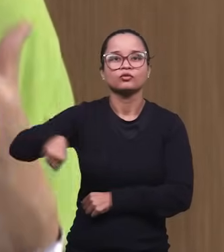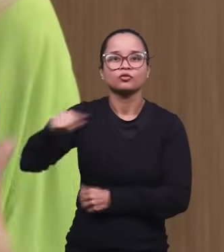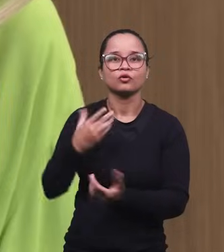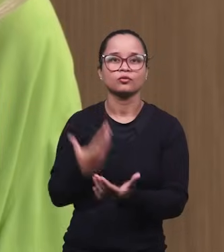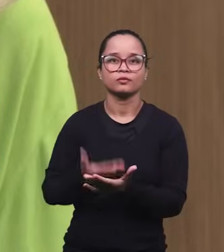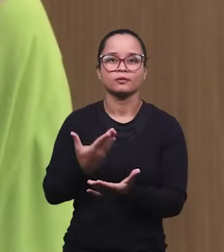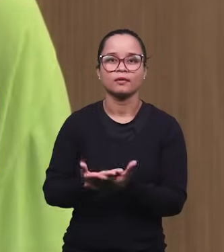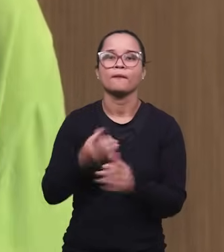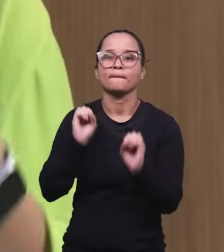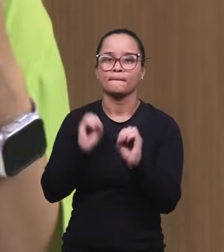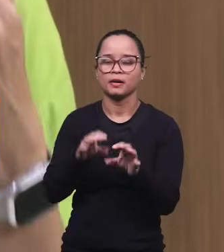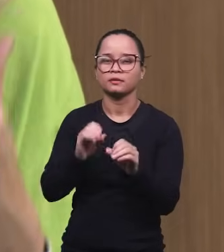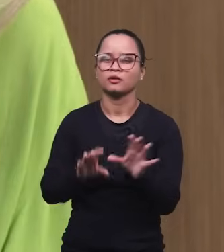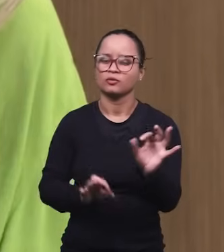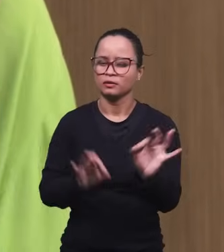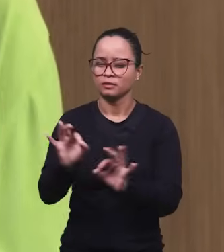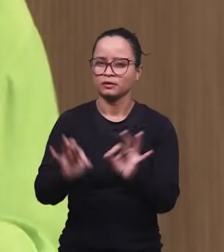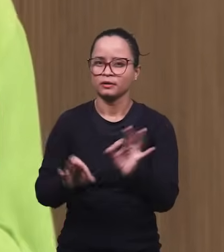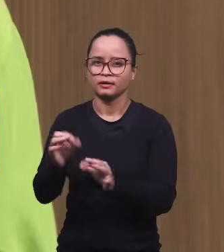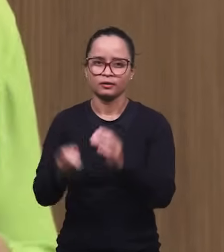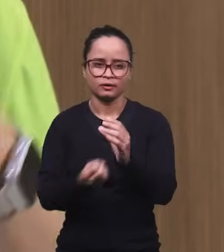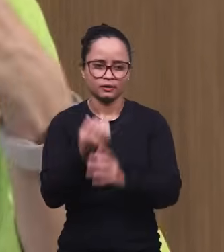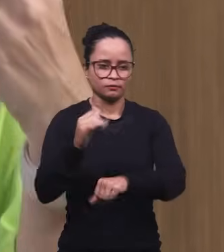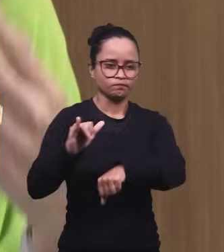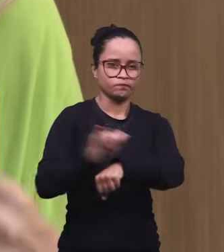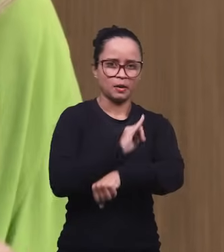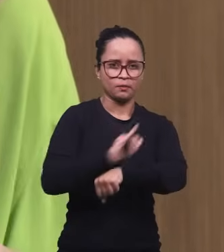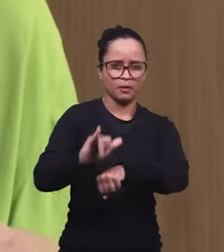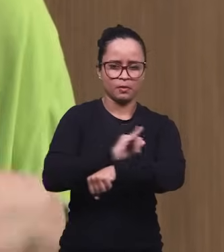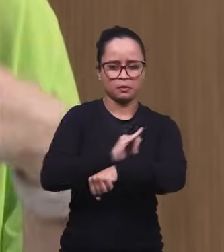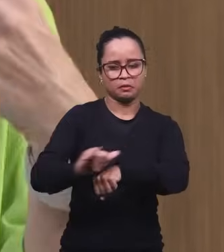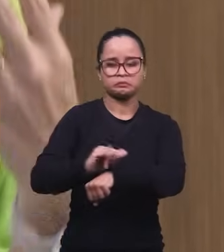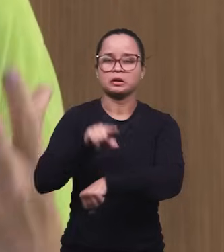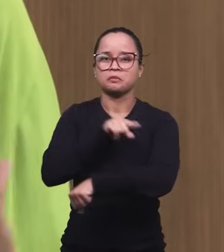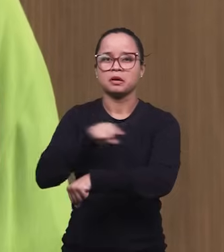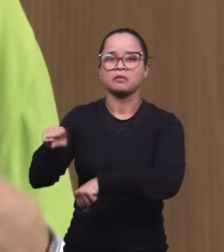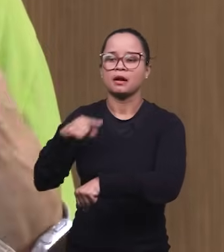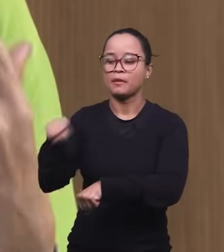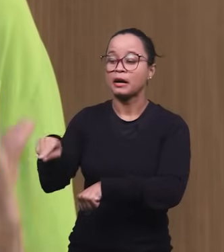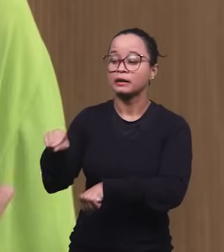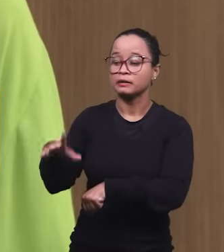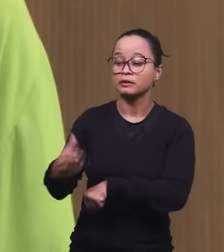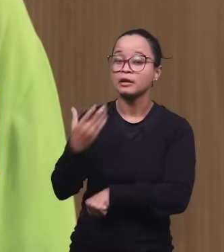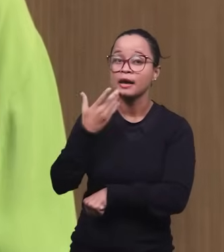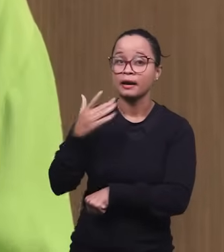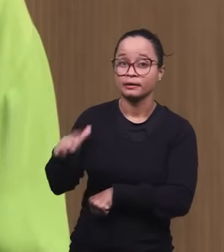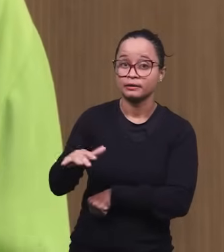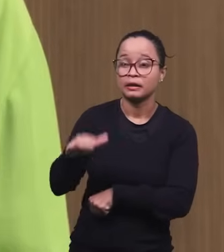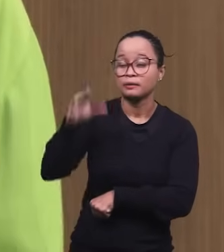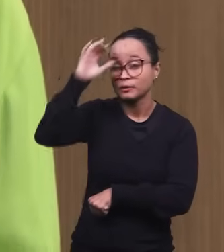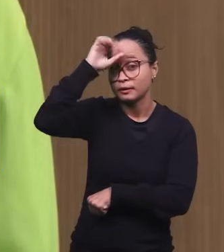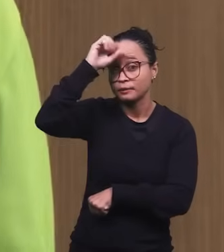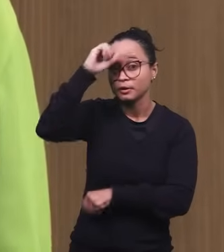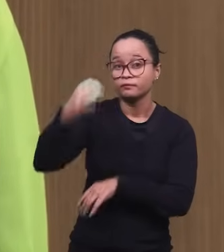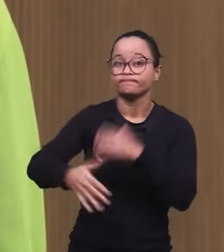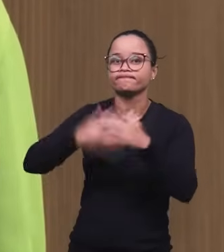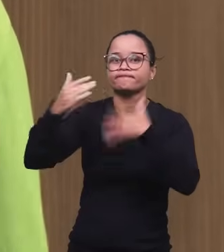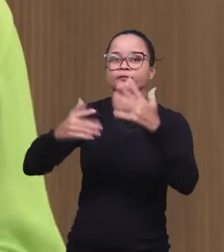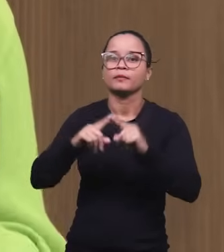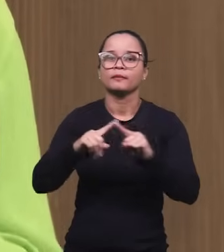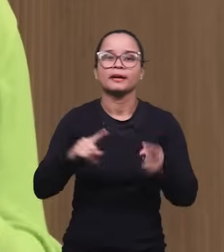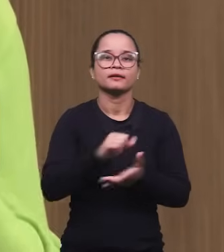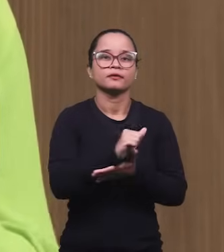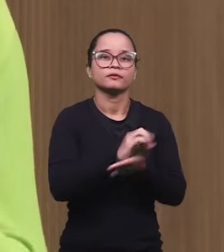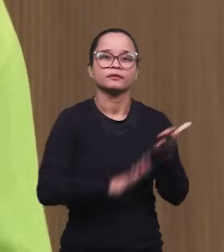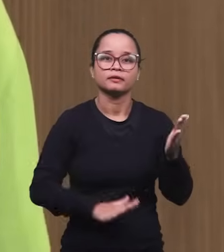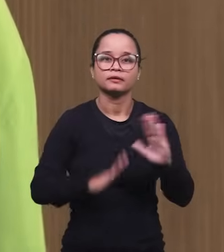nós estudamos para isso, nós planejamos, nós elaboramos estratégias para desenvolver a aprendizagem, mas a atividade de casa é